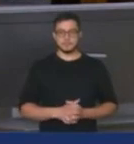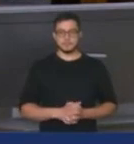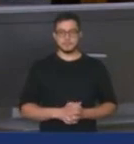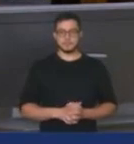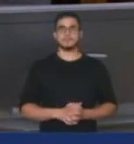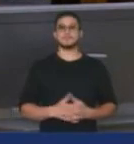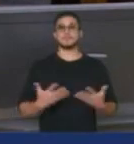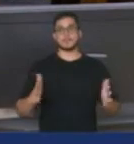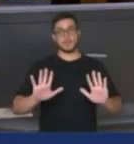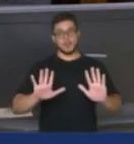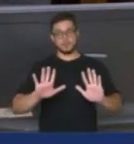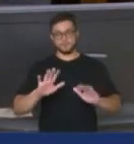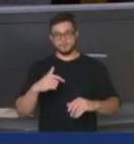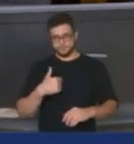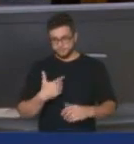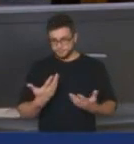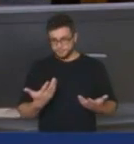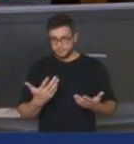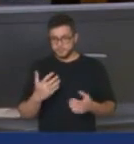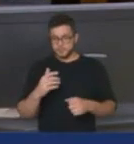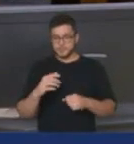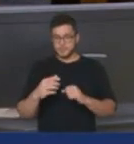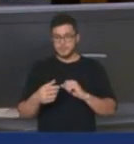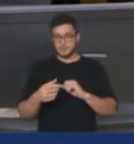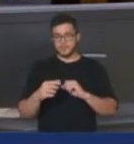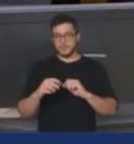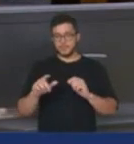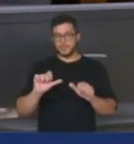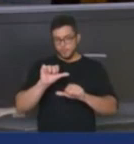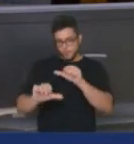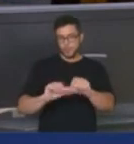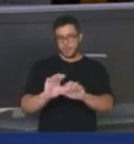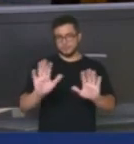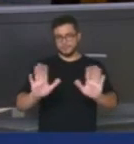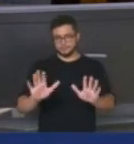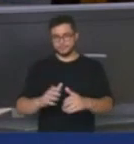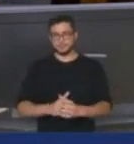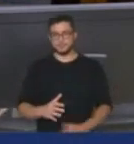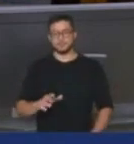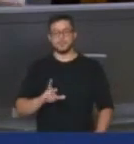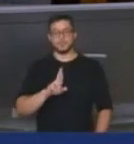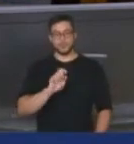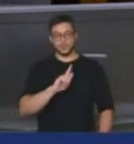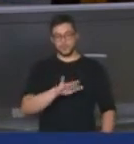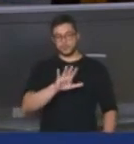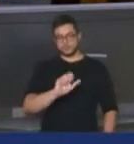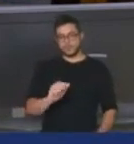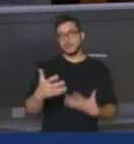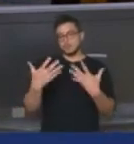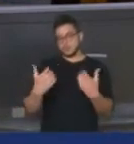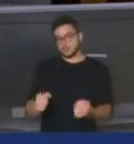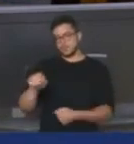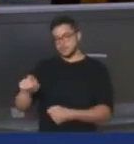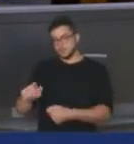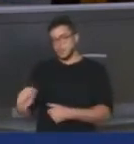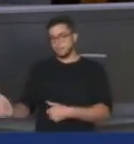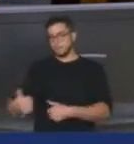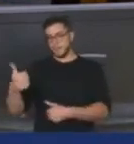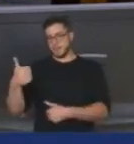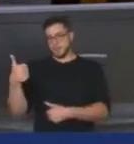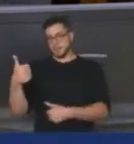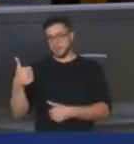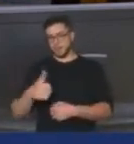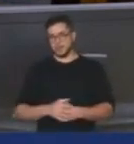Não, só mais um. Ok. O deputado Welter, o deputado Rogério Correia está dizendo que Vossa Excelência já pode falar.